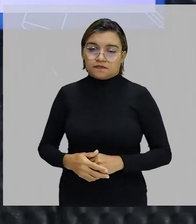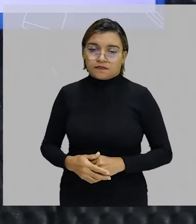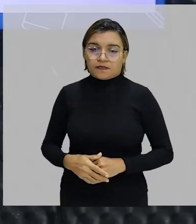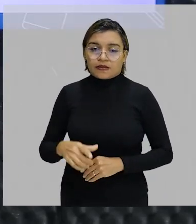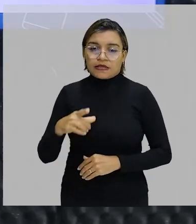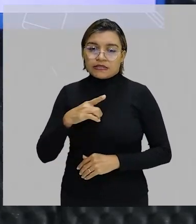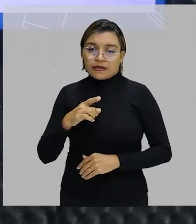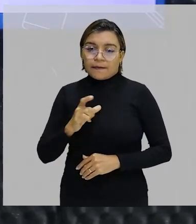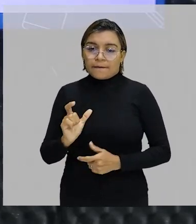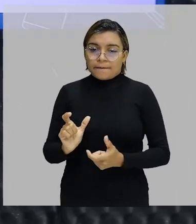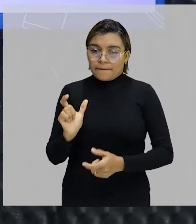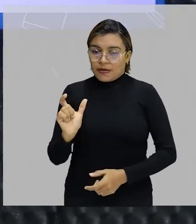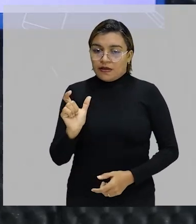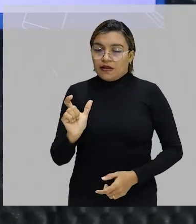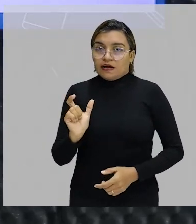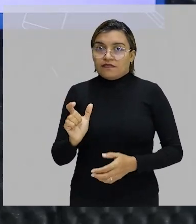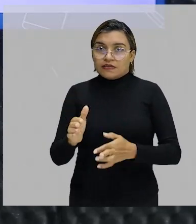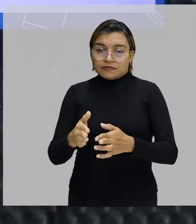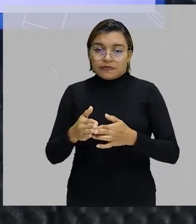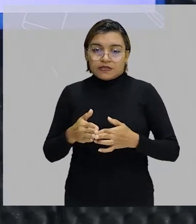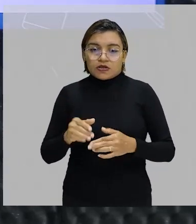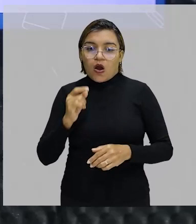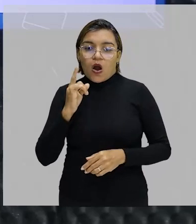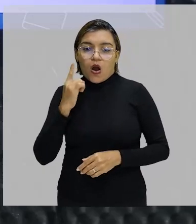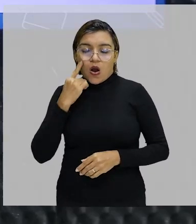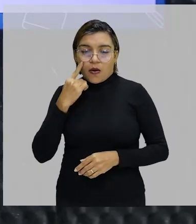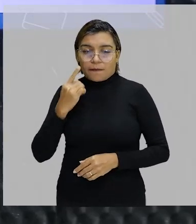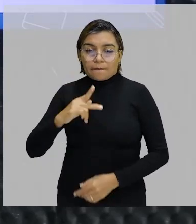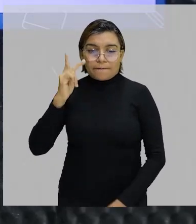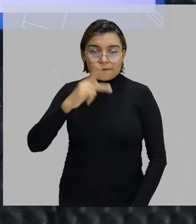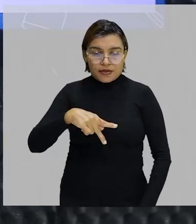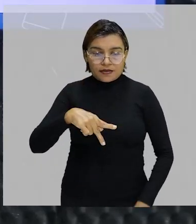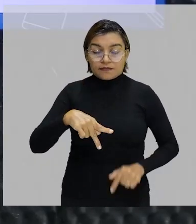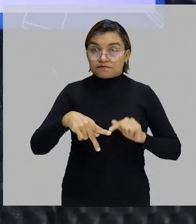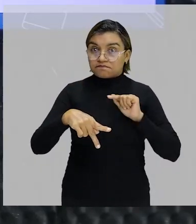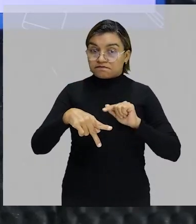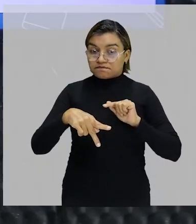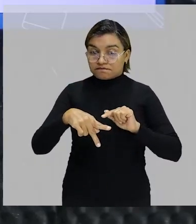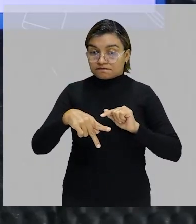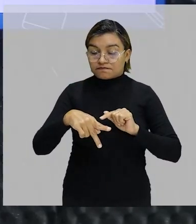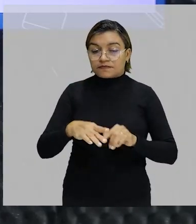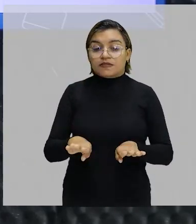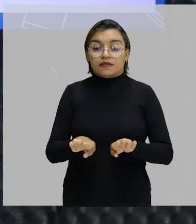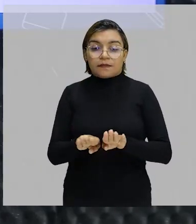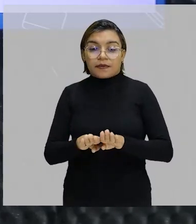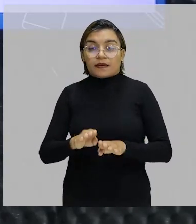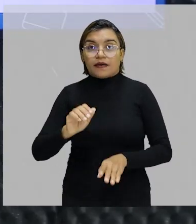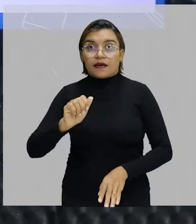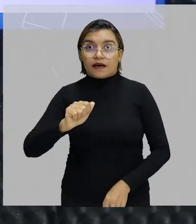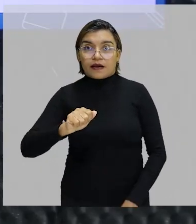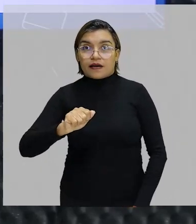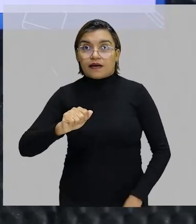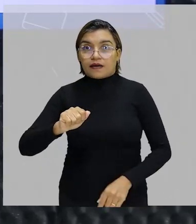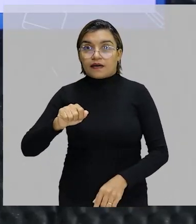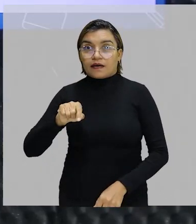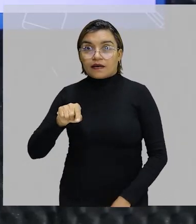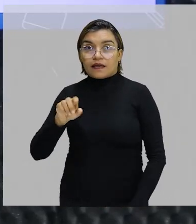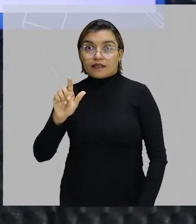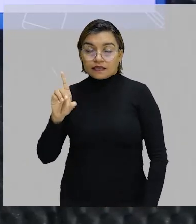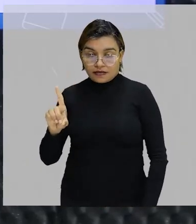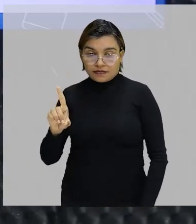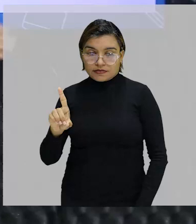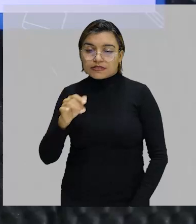Termos em que pede deferimento, P e AD, significa pede e